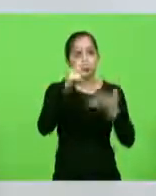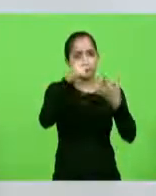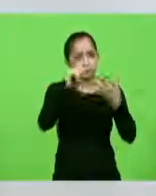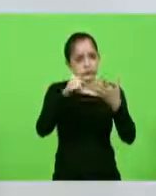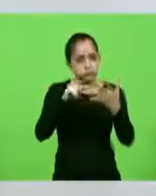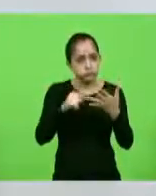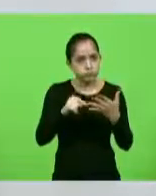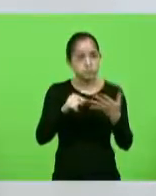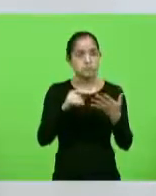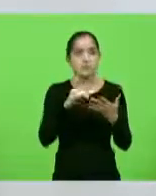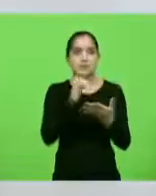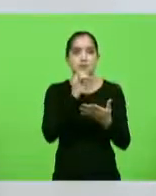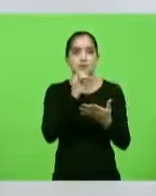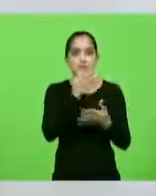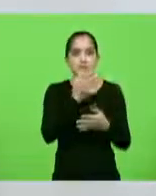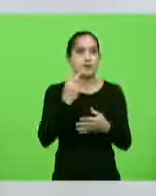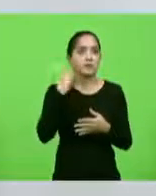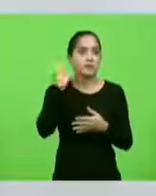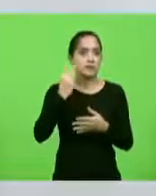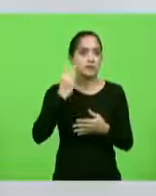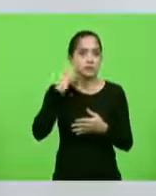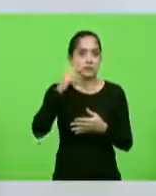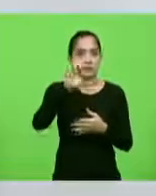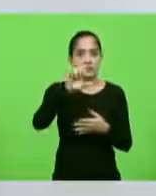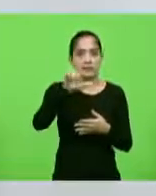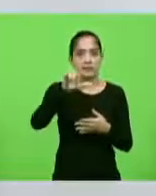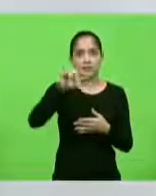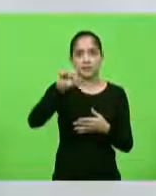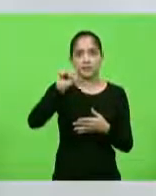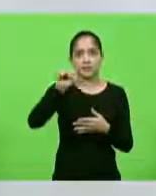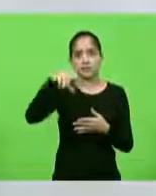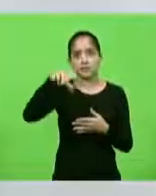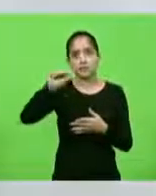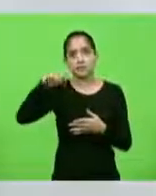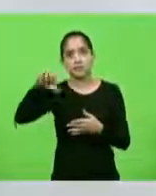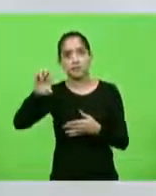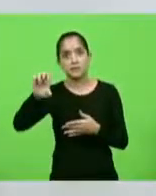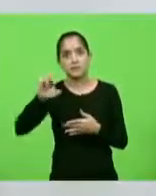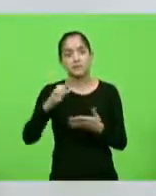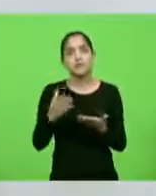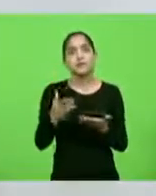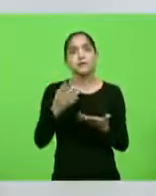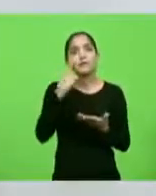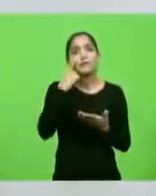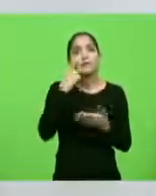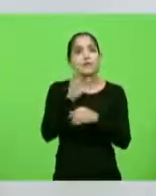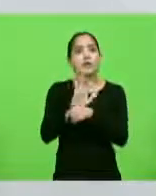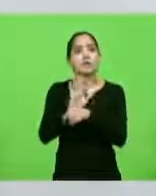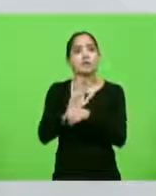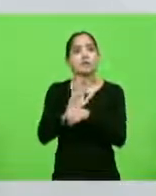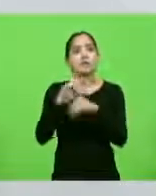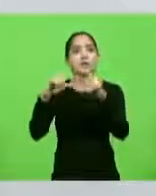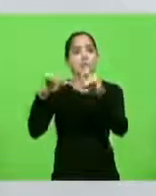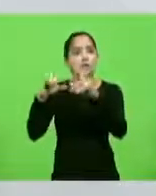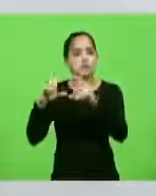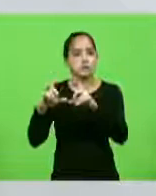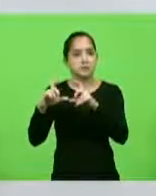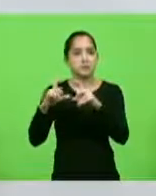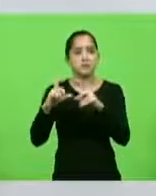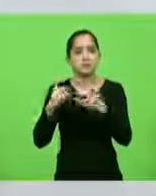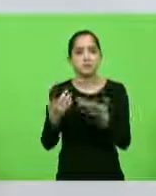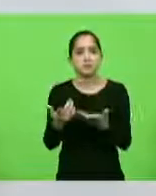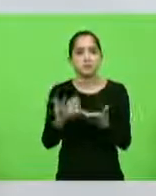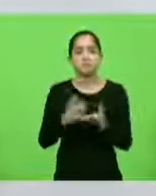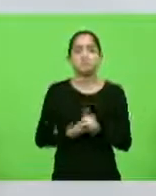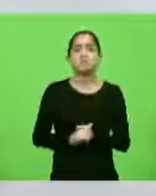aqui um exemplo da vereadora Elisane Maier, de Arroio 30. Tem algumas imagens. Eu achei que teria um pleito faraônico, uma